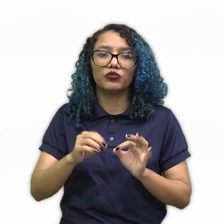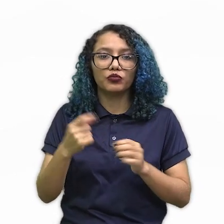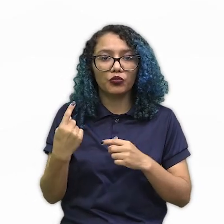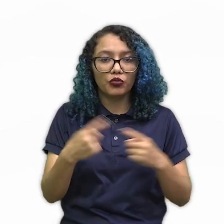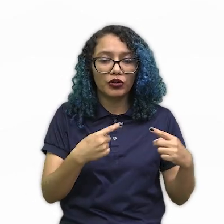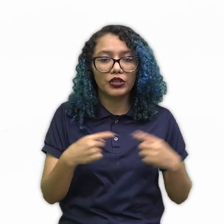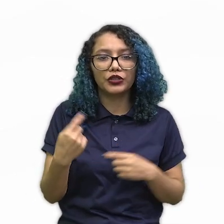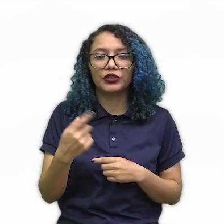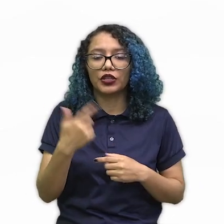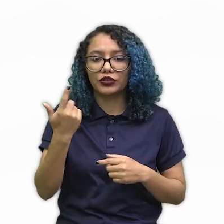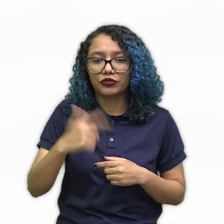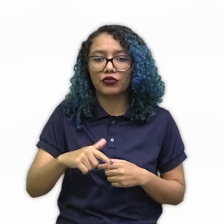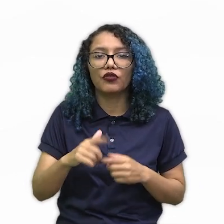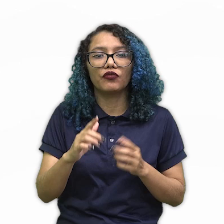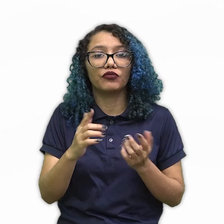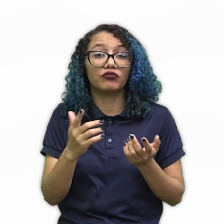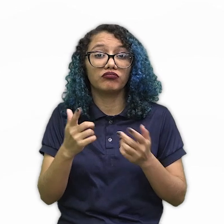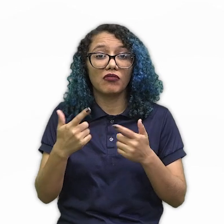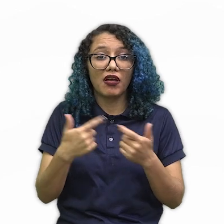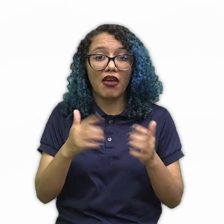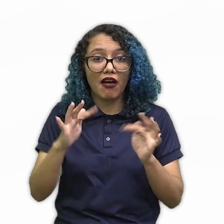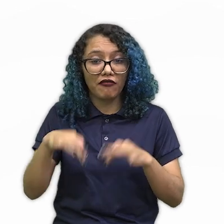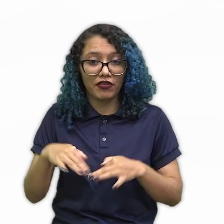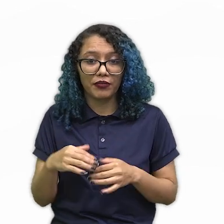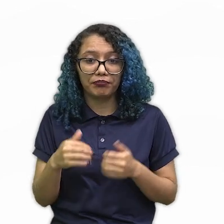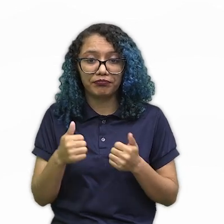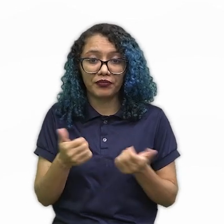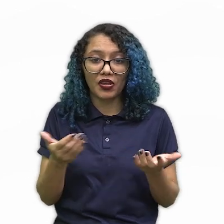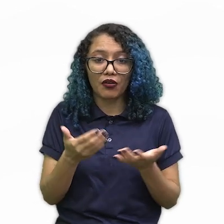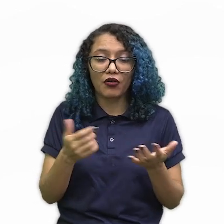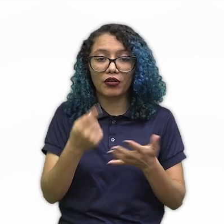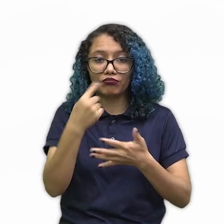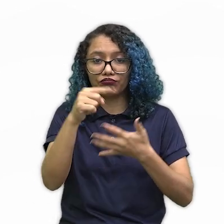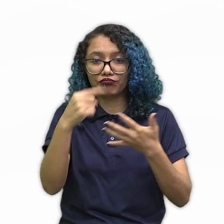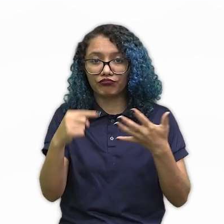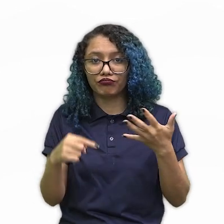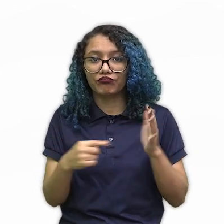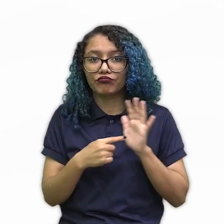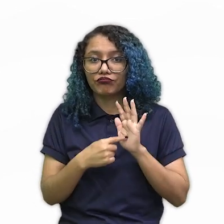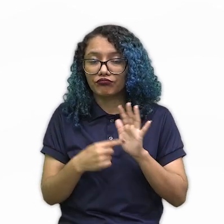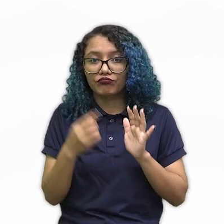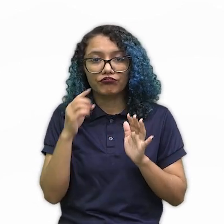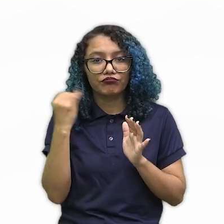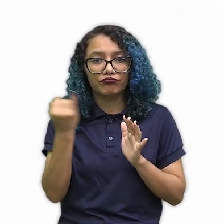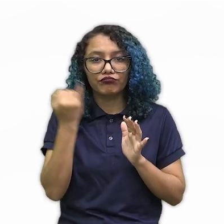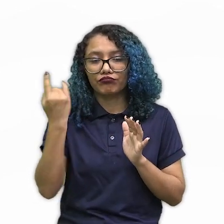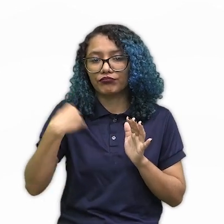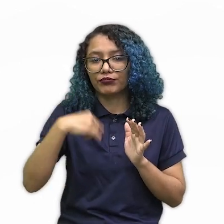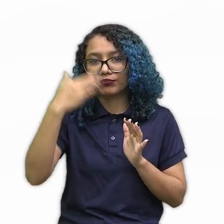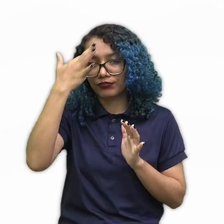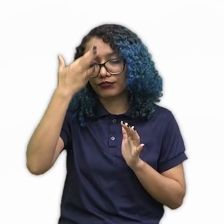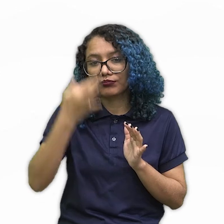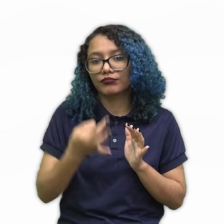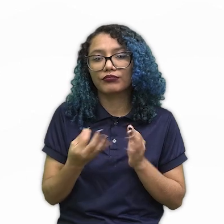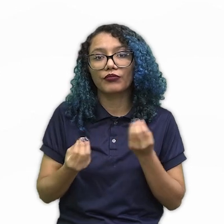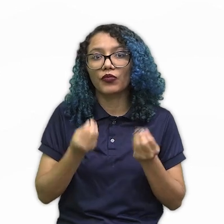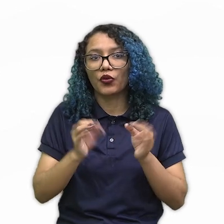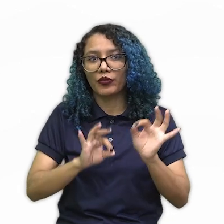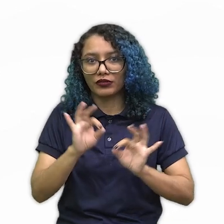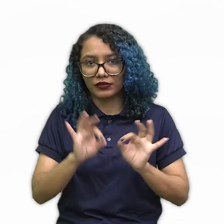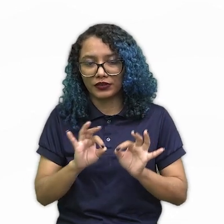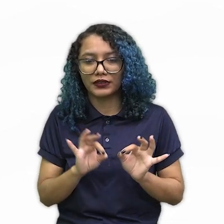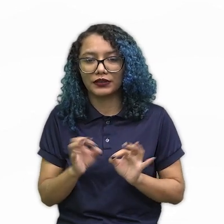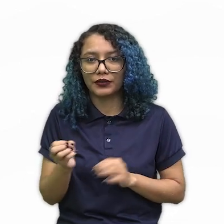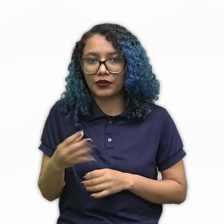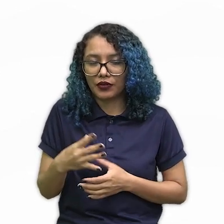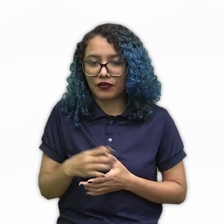mundial após o fim da Segunda Guerra. E aí eu tenho aqui alguns tópicos importantes para a gente entender essa